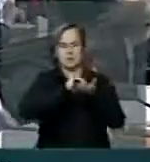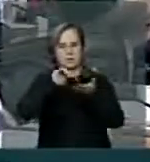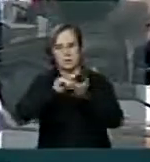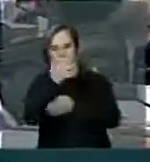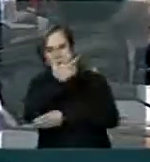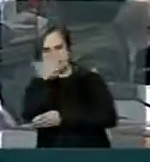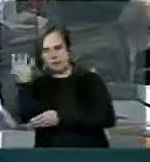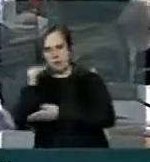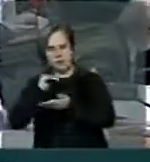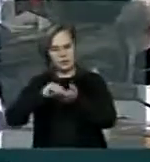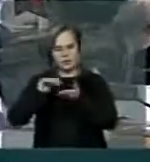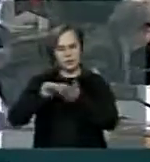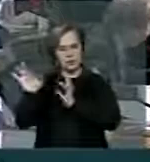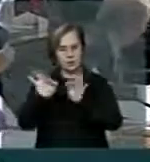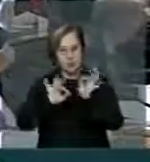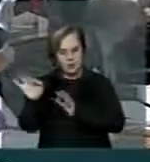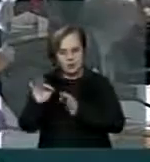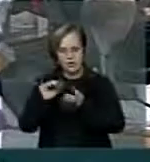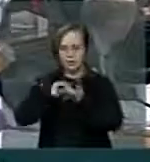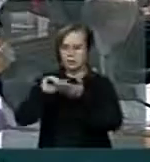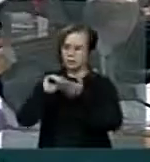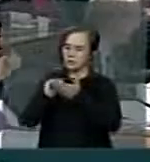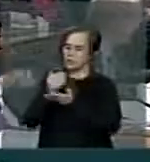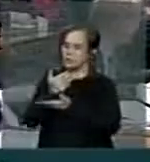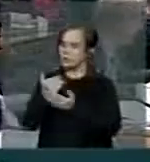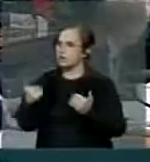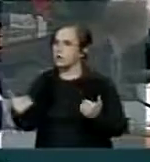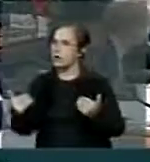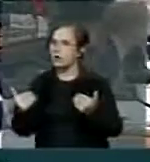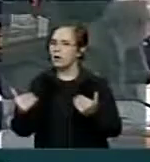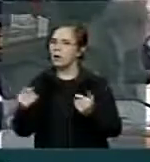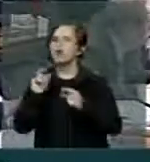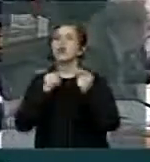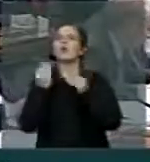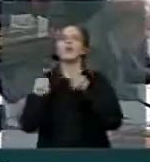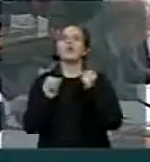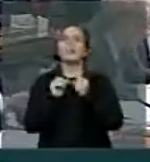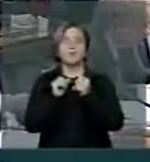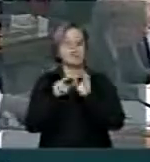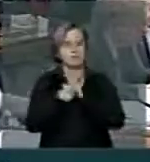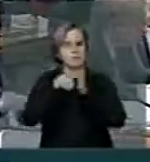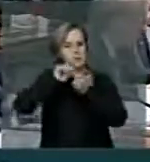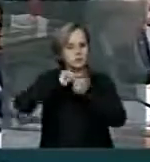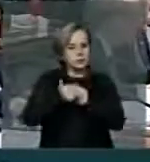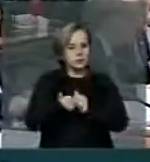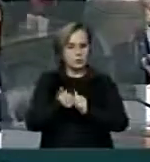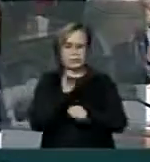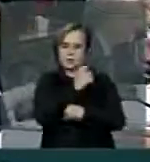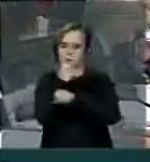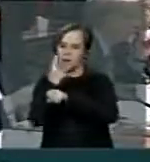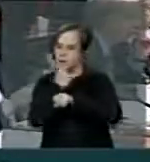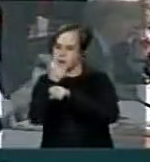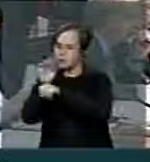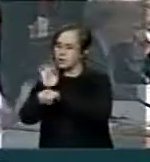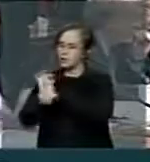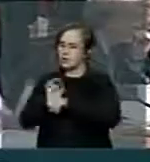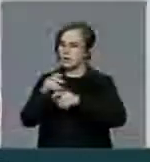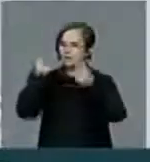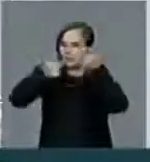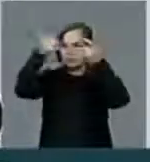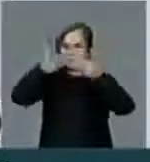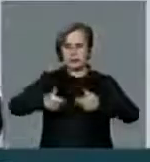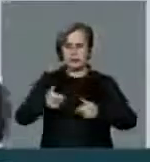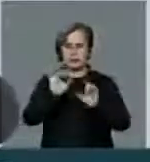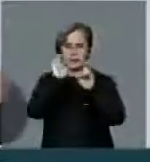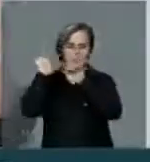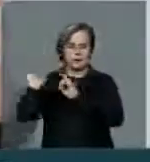Secretaria de Planejamento? Isso funciona como? Qual é a dinâmica de funcionamento? Cada estado vai ter que especificar isso para a gente.